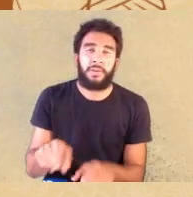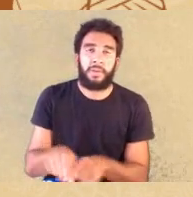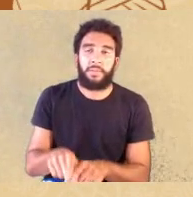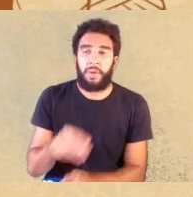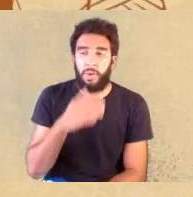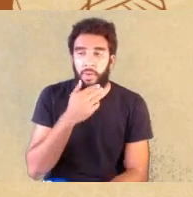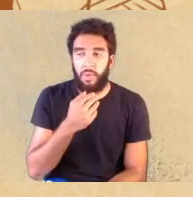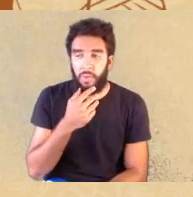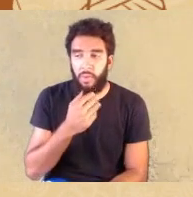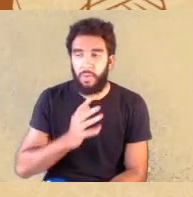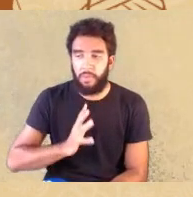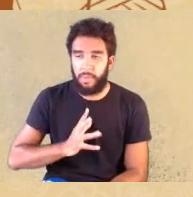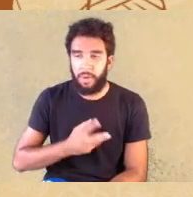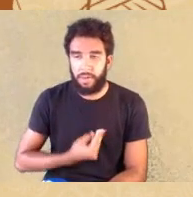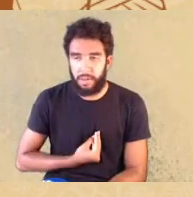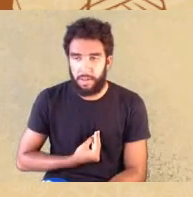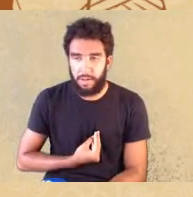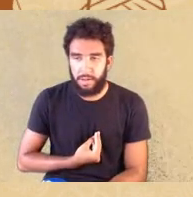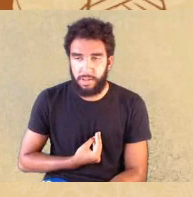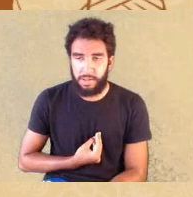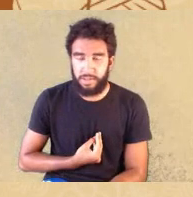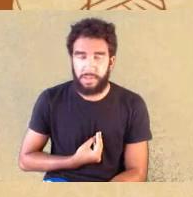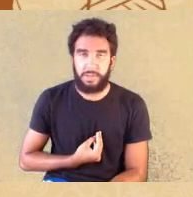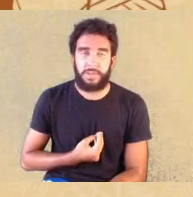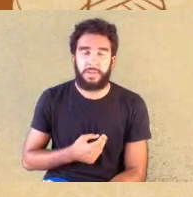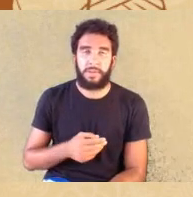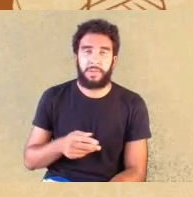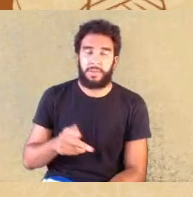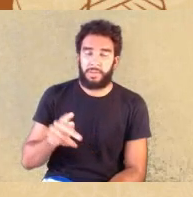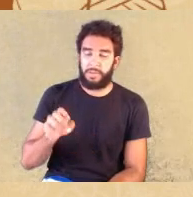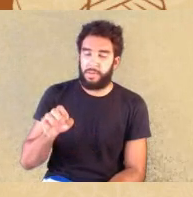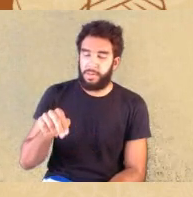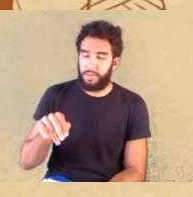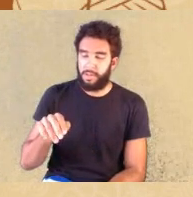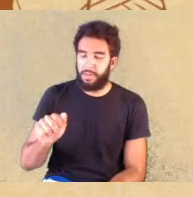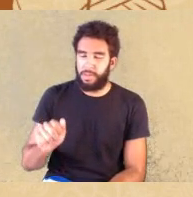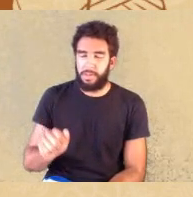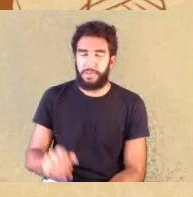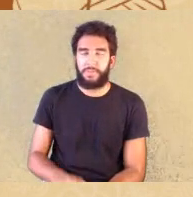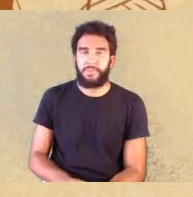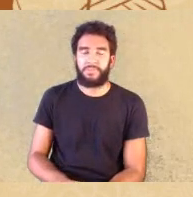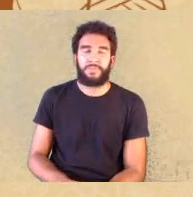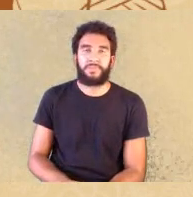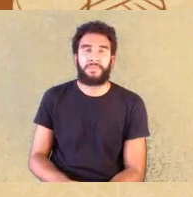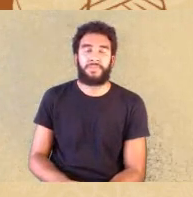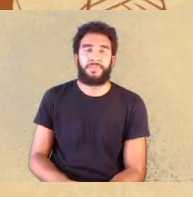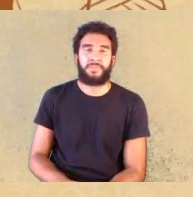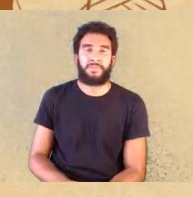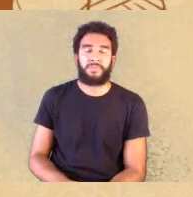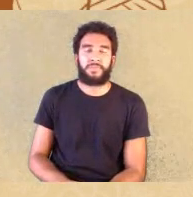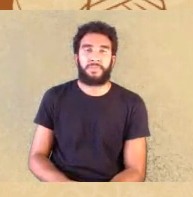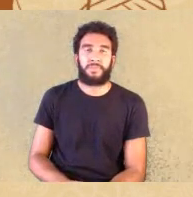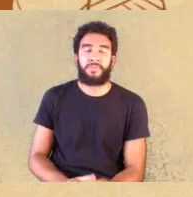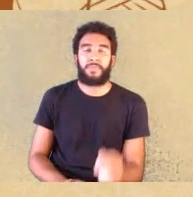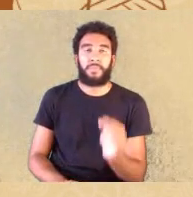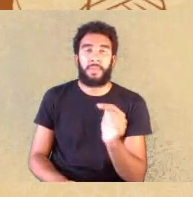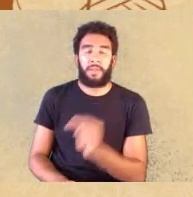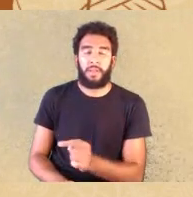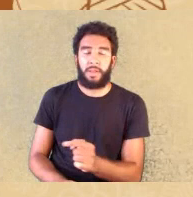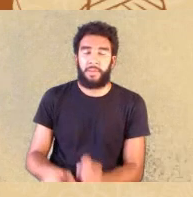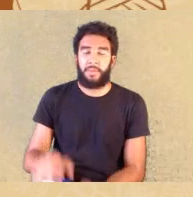no Quênia, todos relatando ideação suicida também. No Quênia, quase